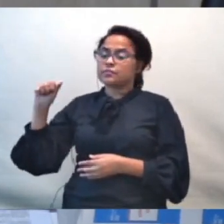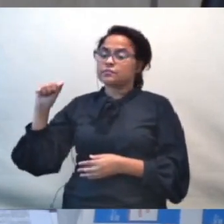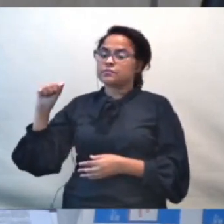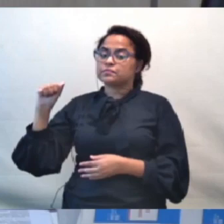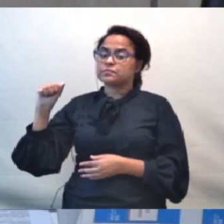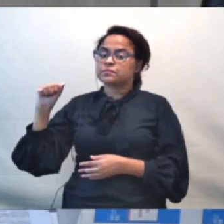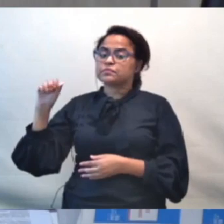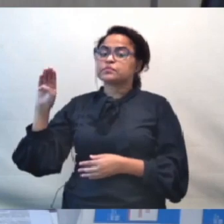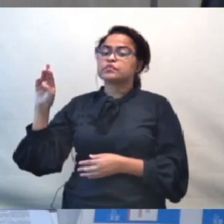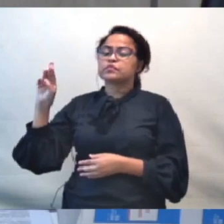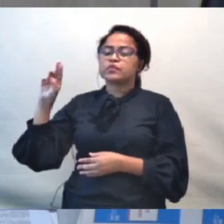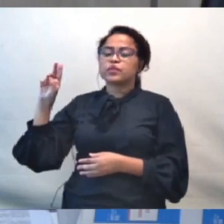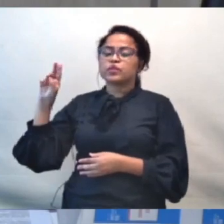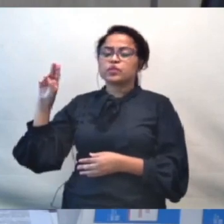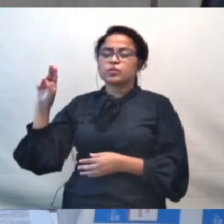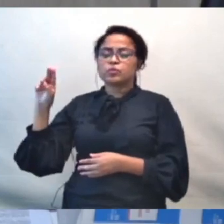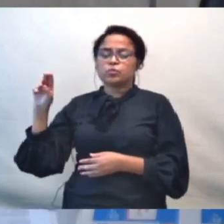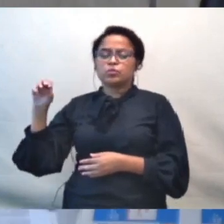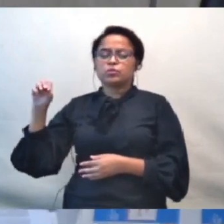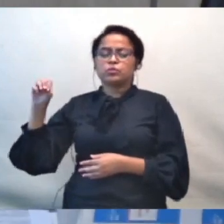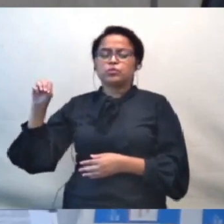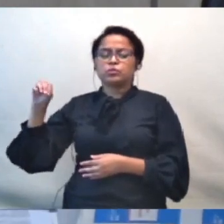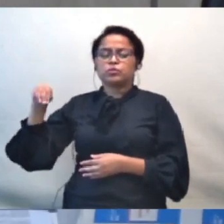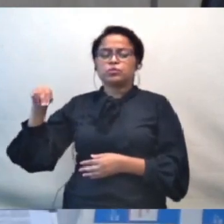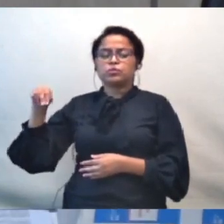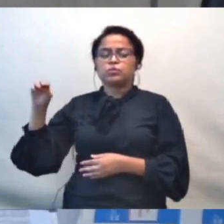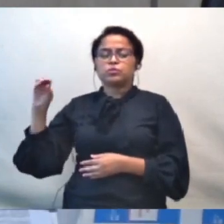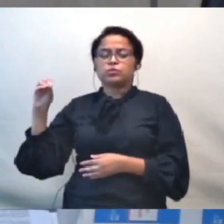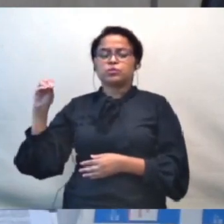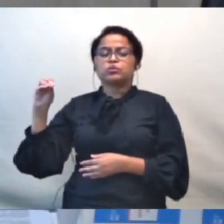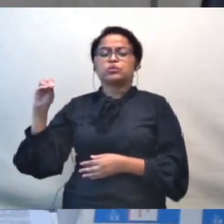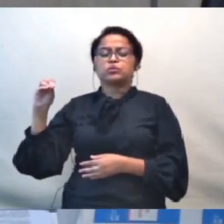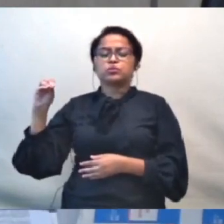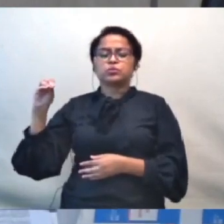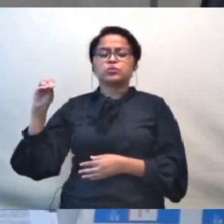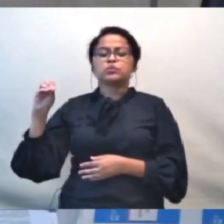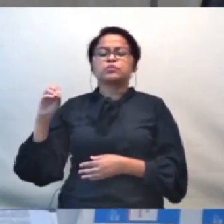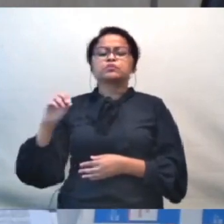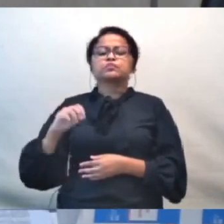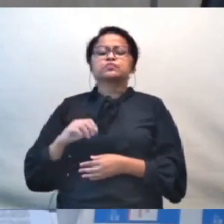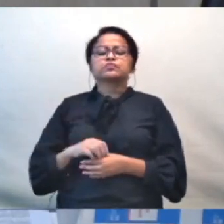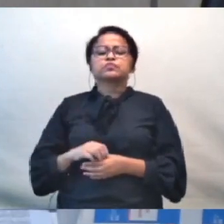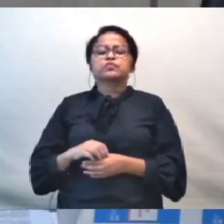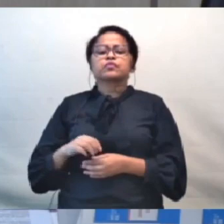Bruno e Patrícia, da Begatrans. Cristina Magalhães, da Urbel.